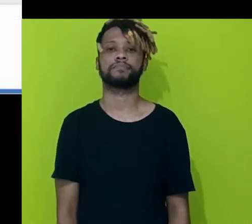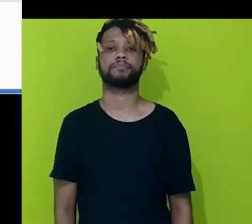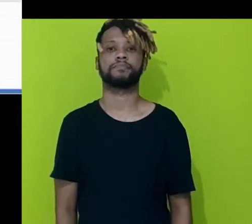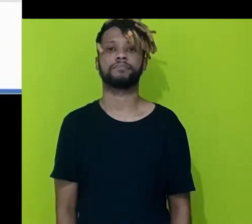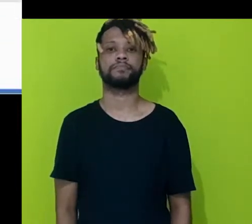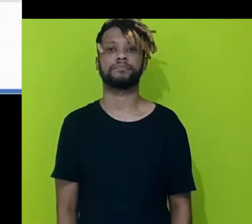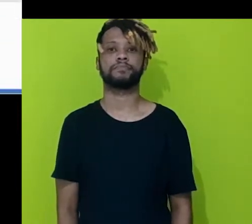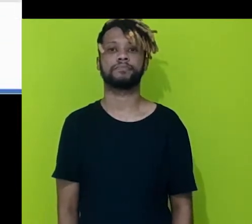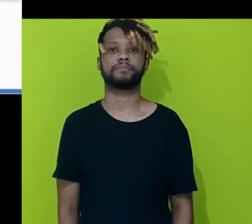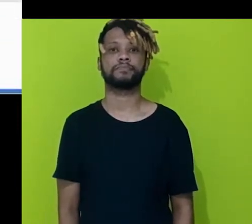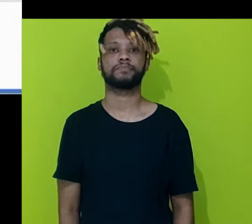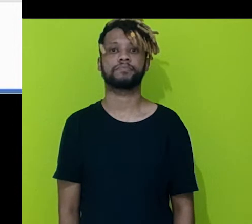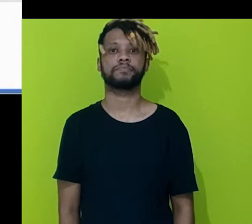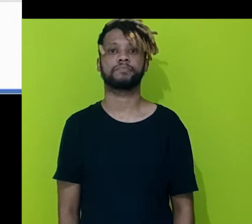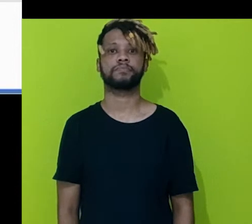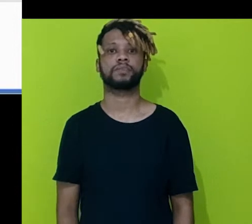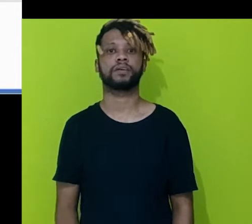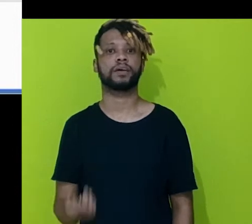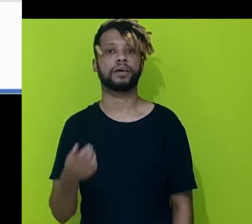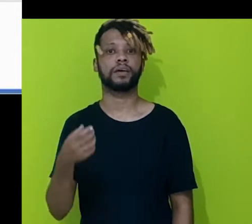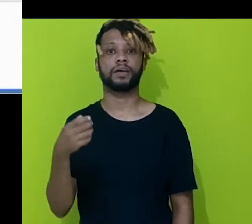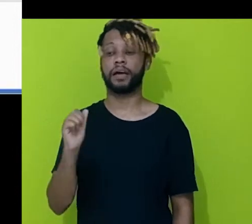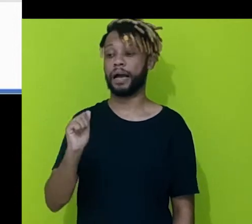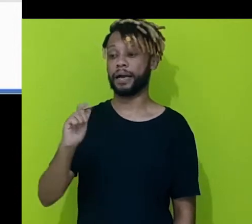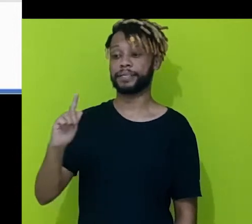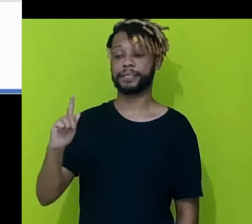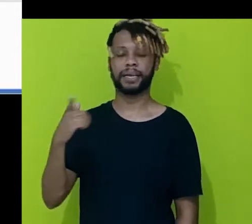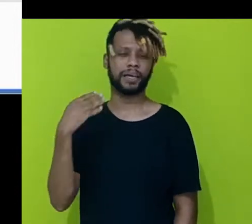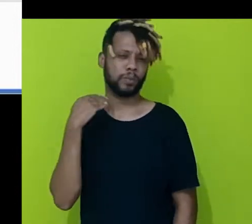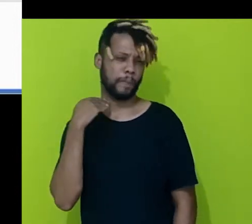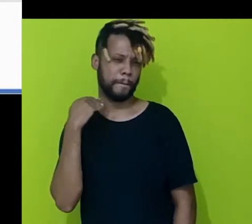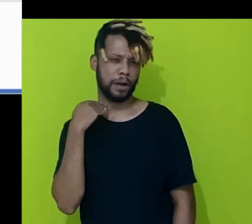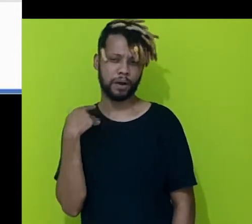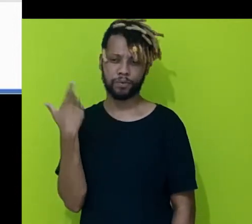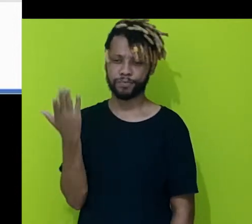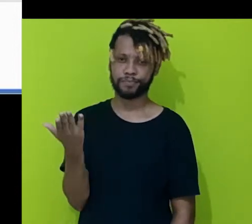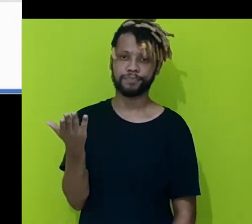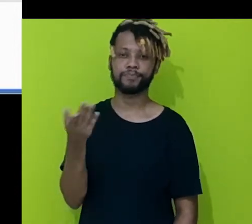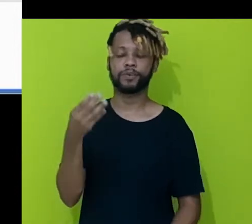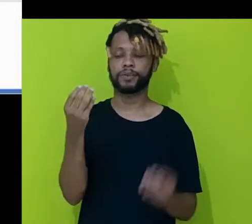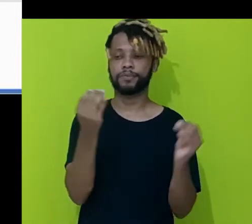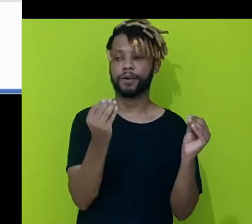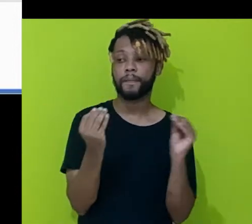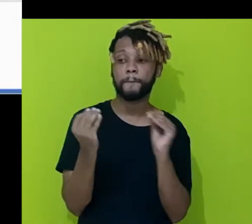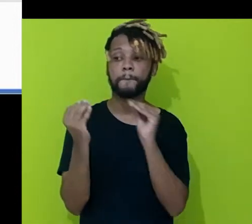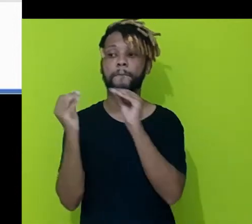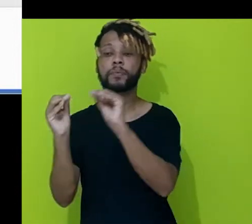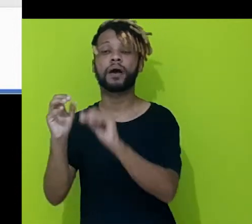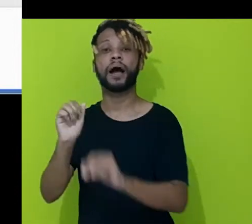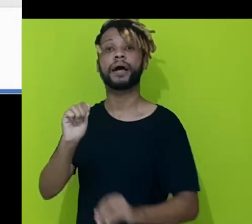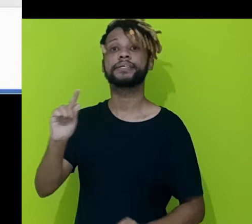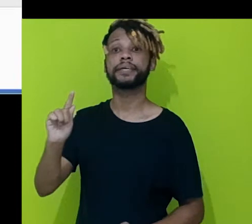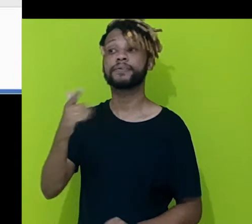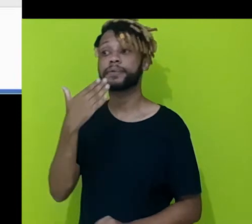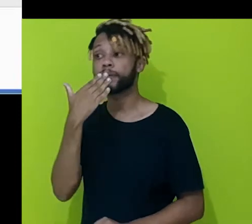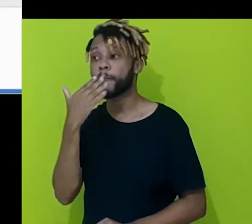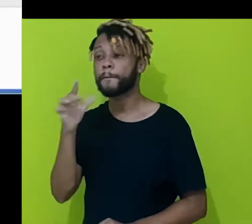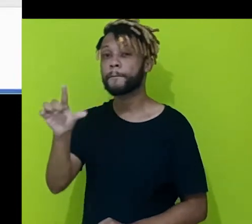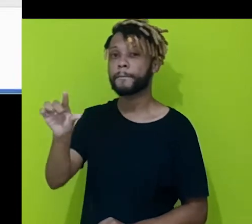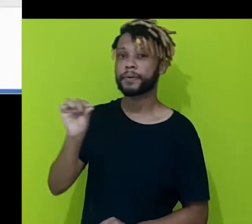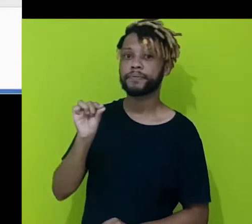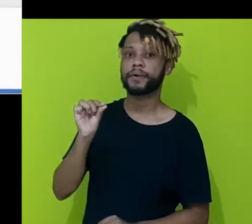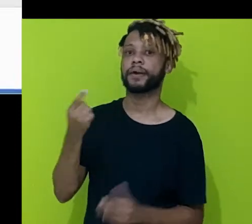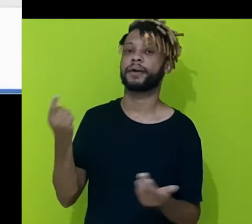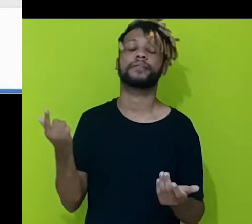A agência bancária, olha que eu falei, aqui você vai colocar a agência que você tem preferência. Temos